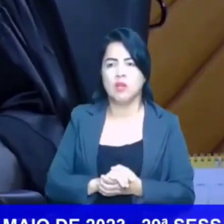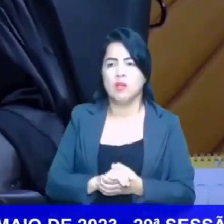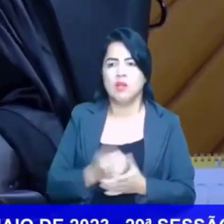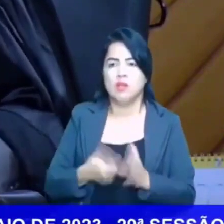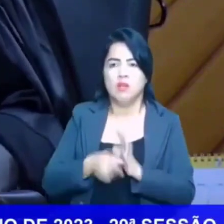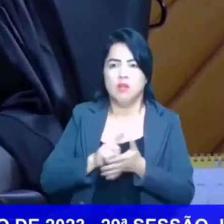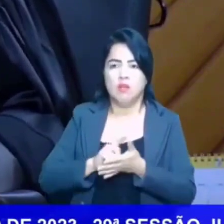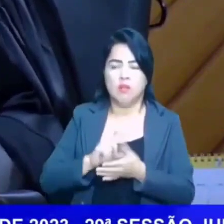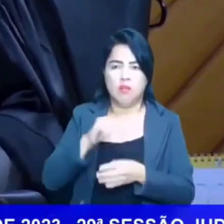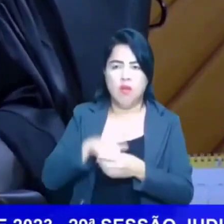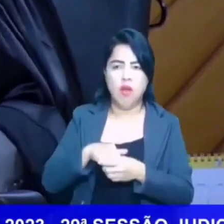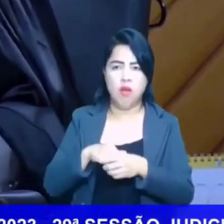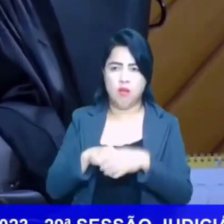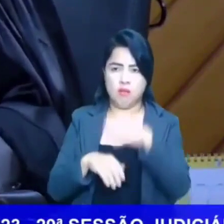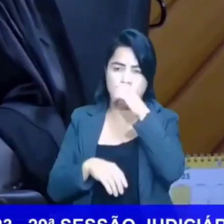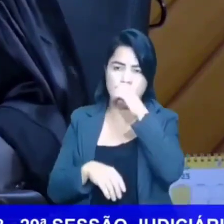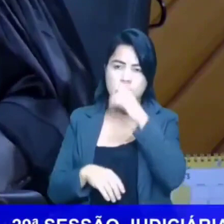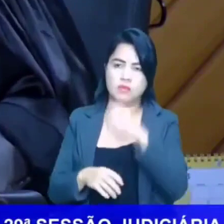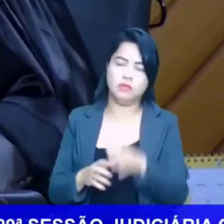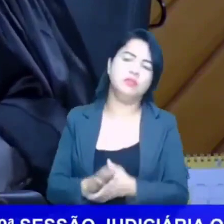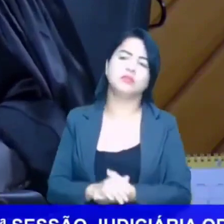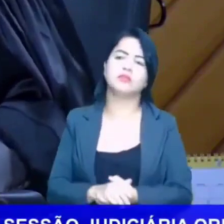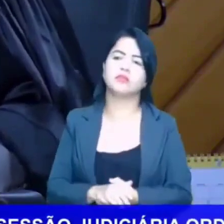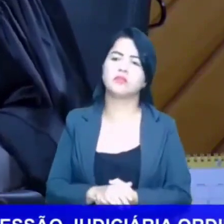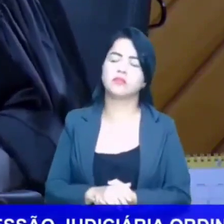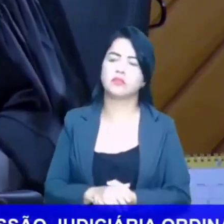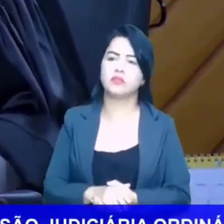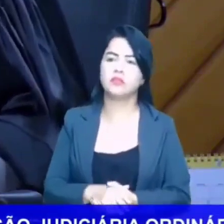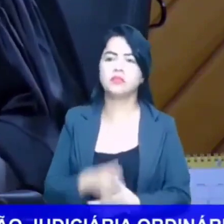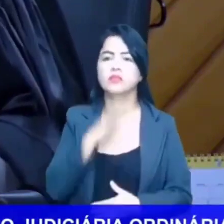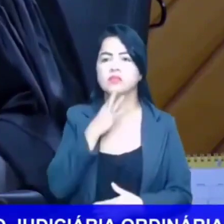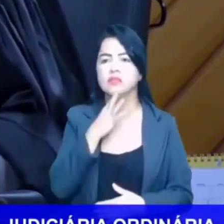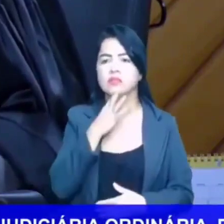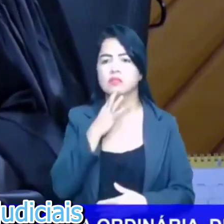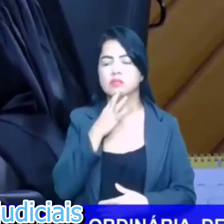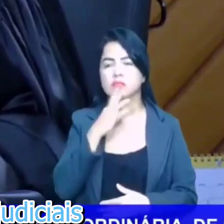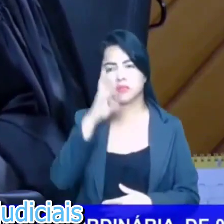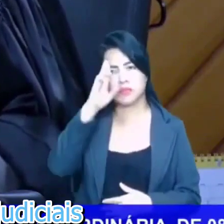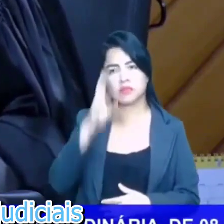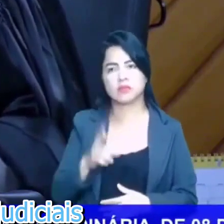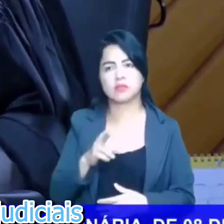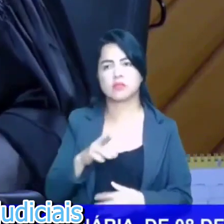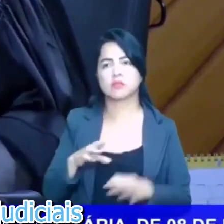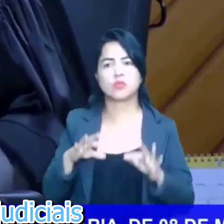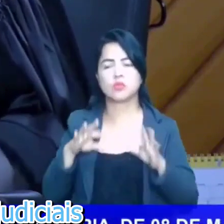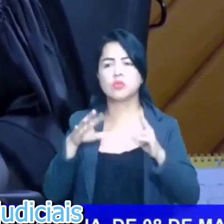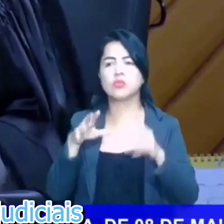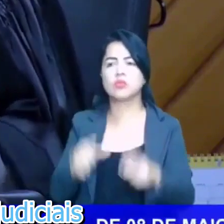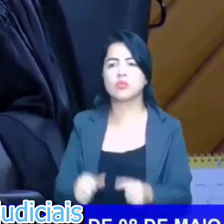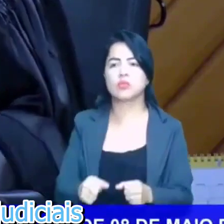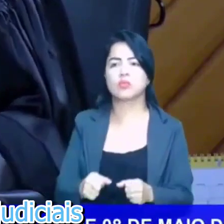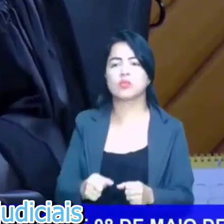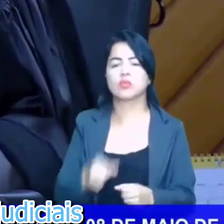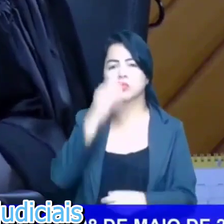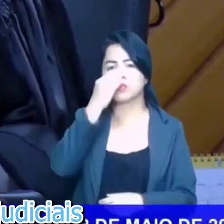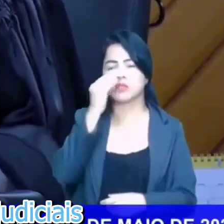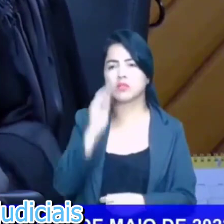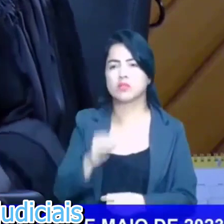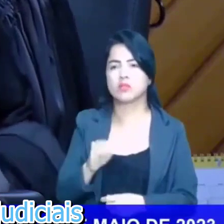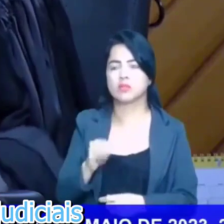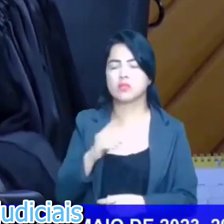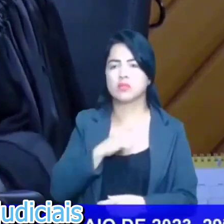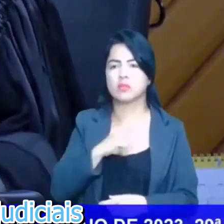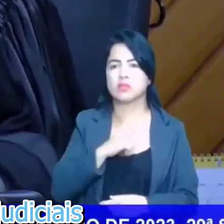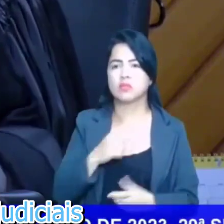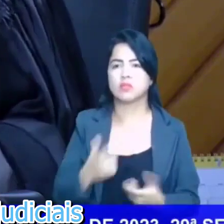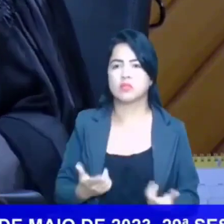e ilegitimidade passiva da coligação investigada, conheceu da ação e, por unanimidade, rejeitou as